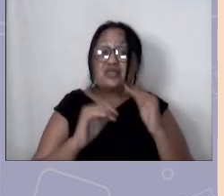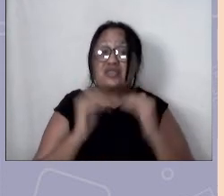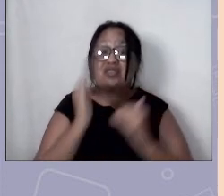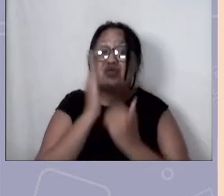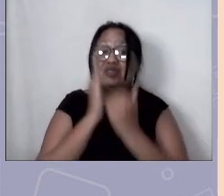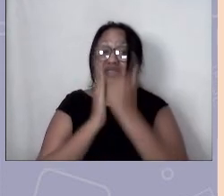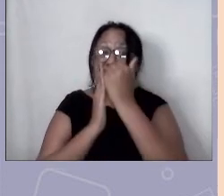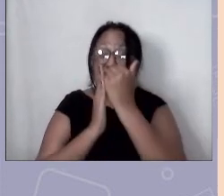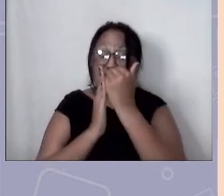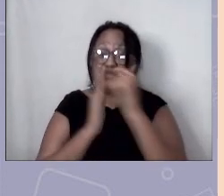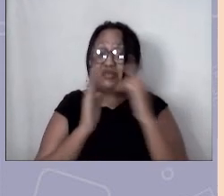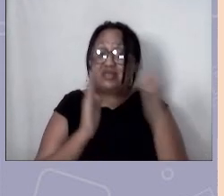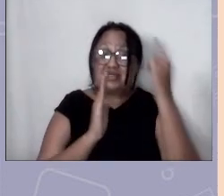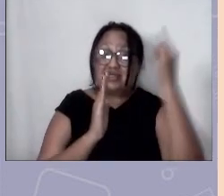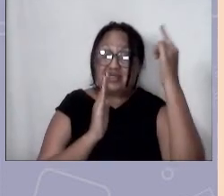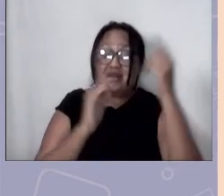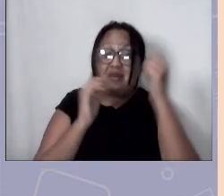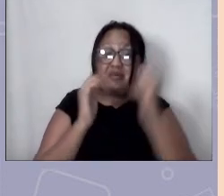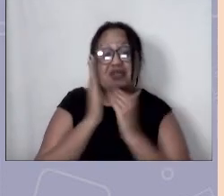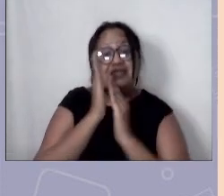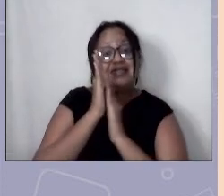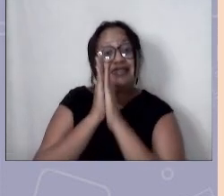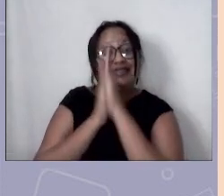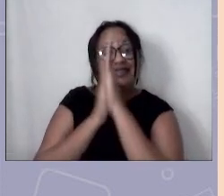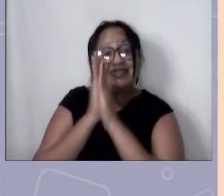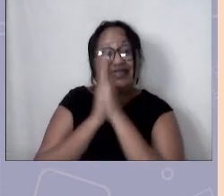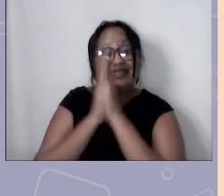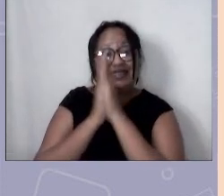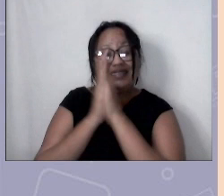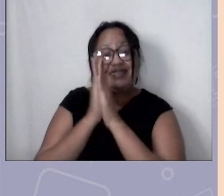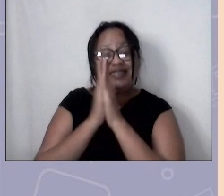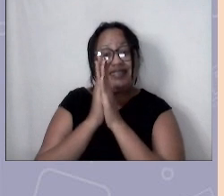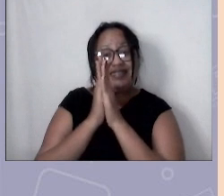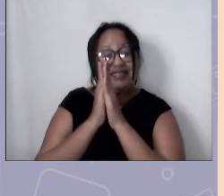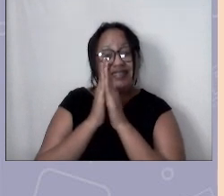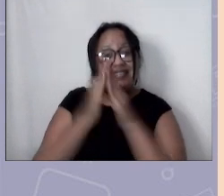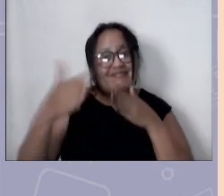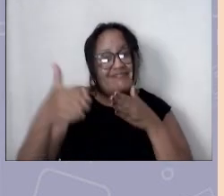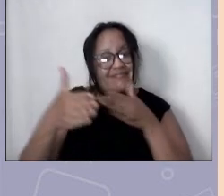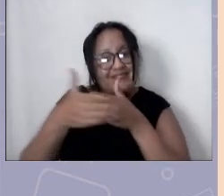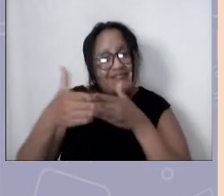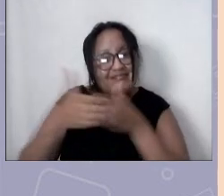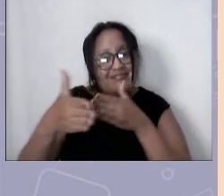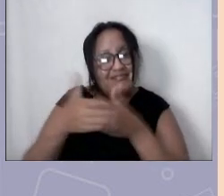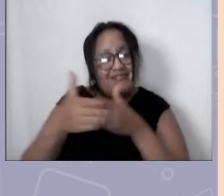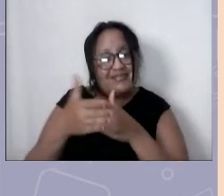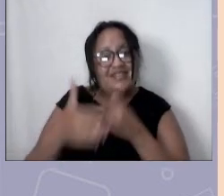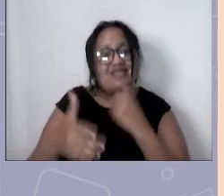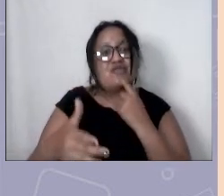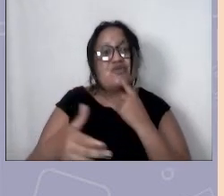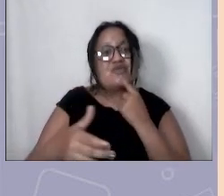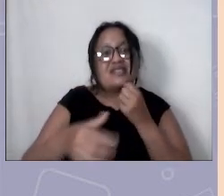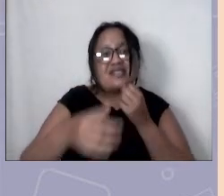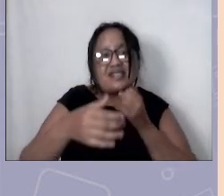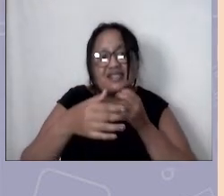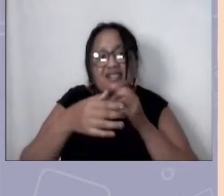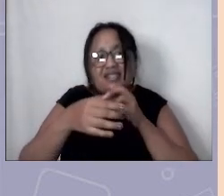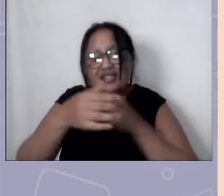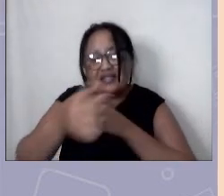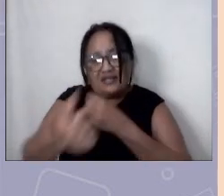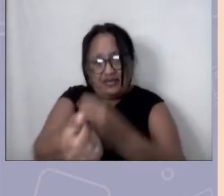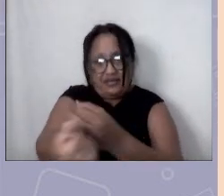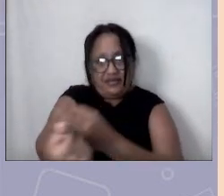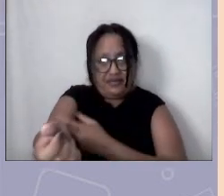formar placas nas paredes das artérias e dificultar ou impedir a passagem do sangue de modo que quanto mais elevadas as taxas